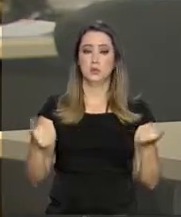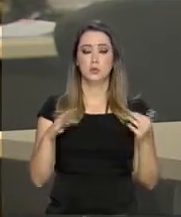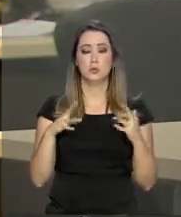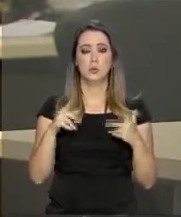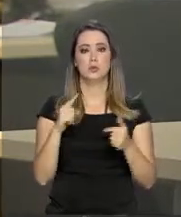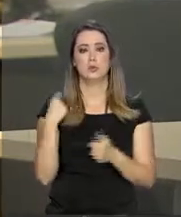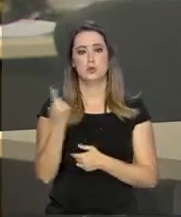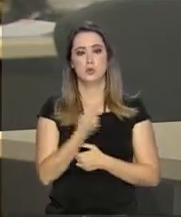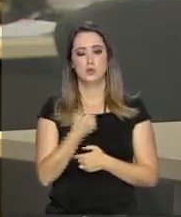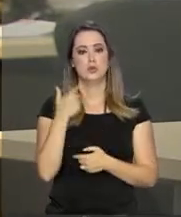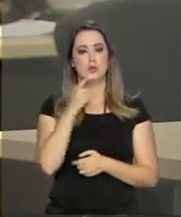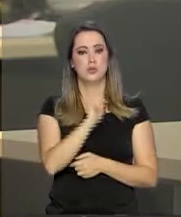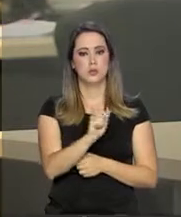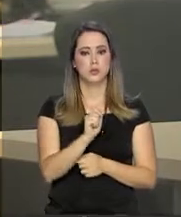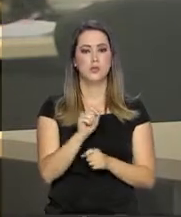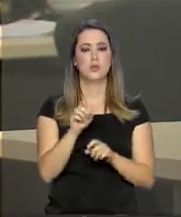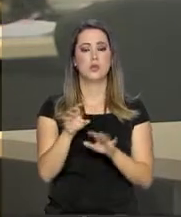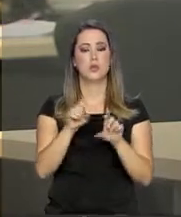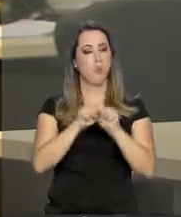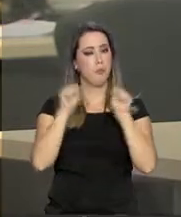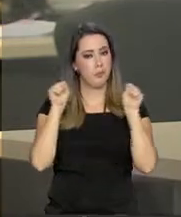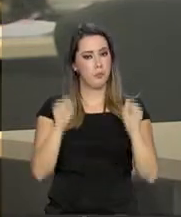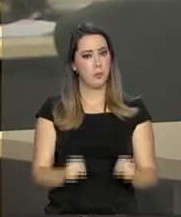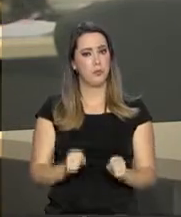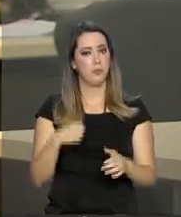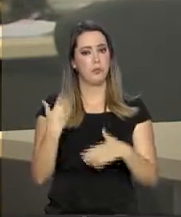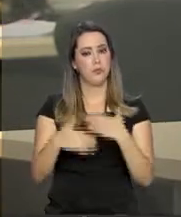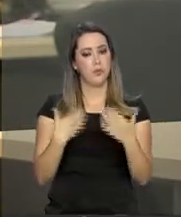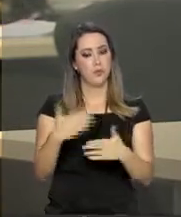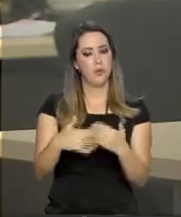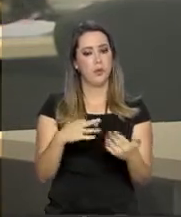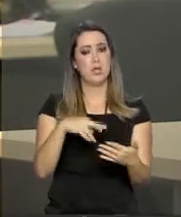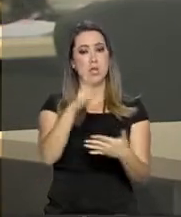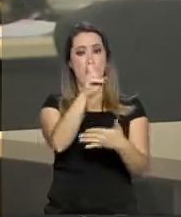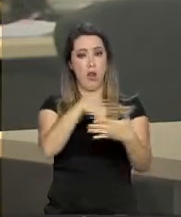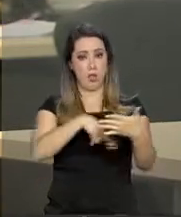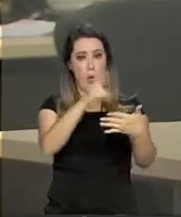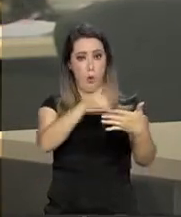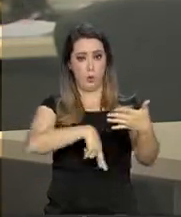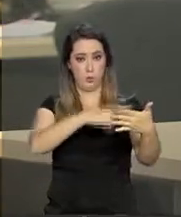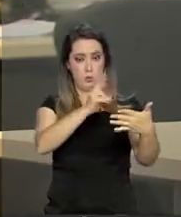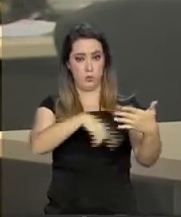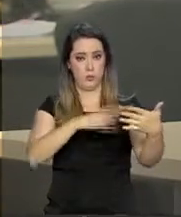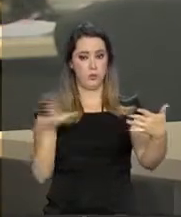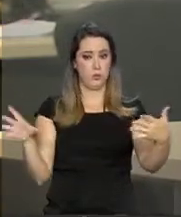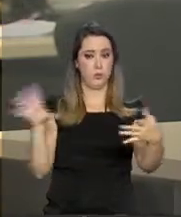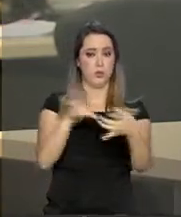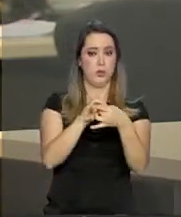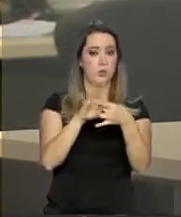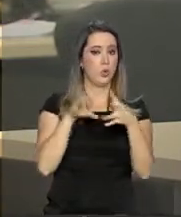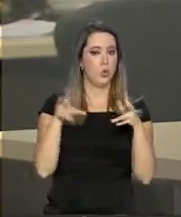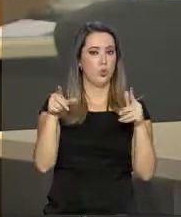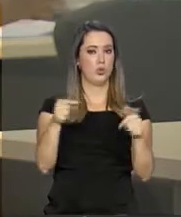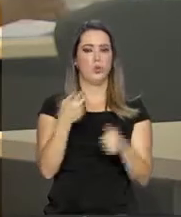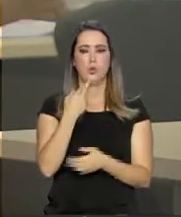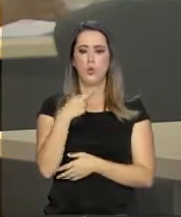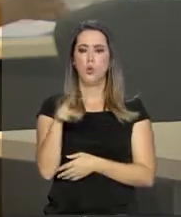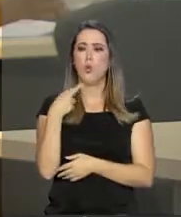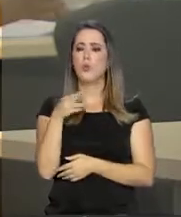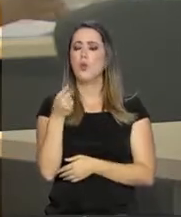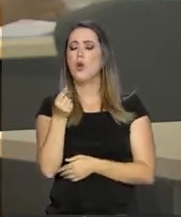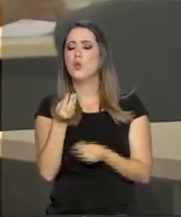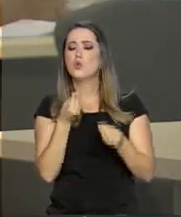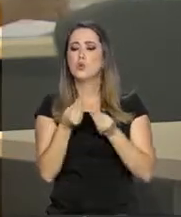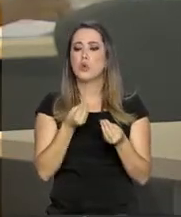isso é que a gente consegue através do sistema de um processo de relatório a gente integrar um todo ea sugerir que a área